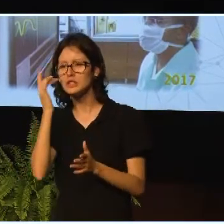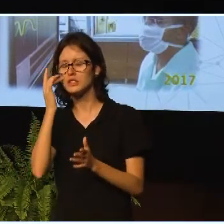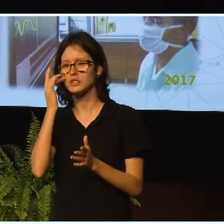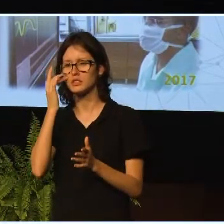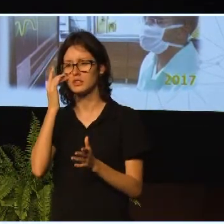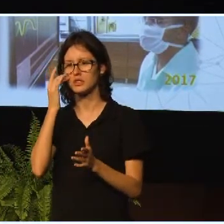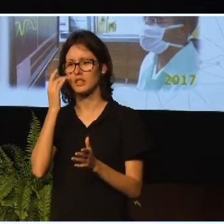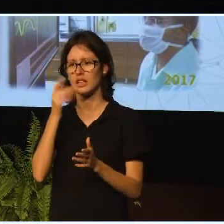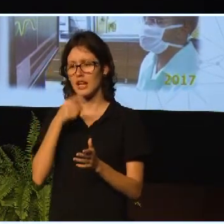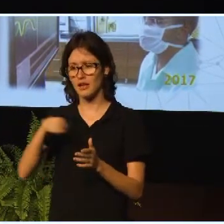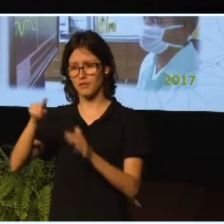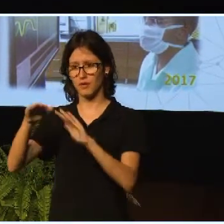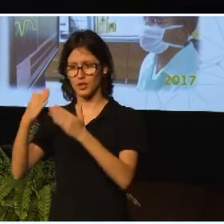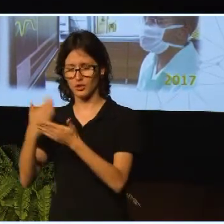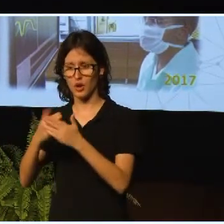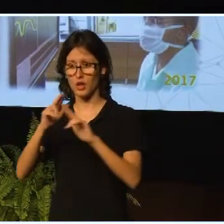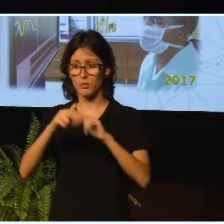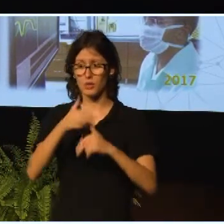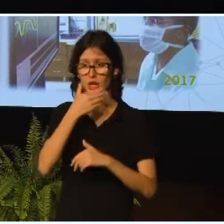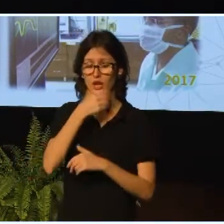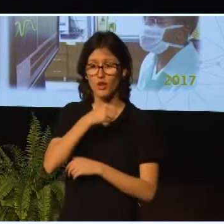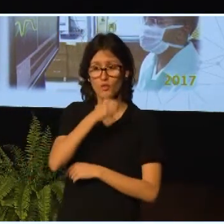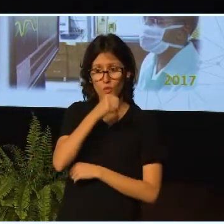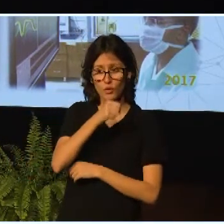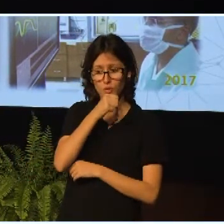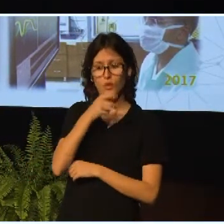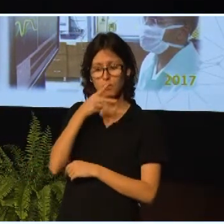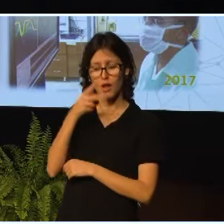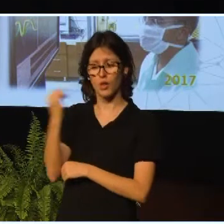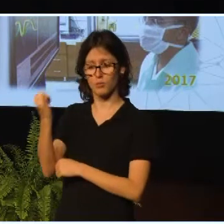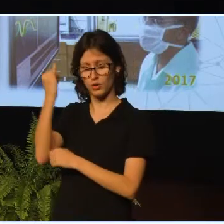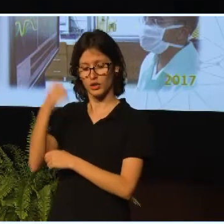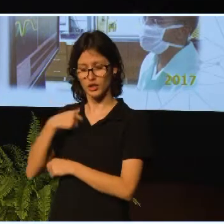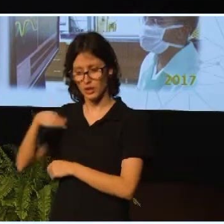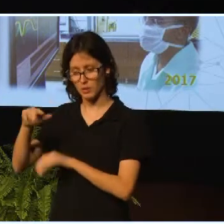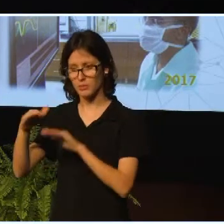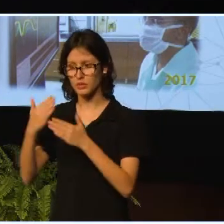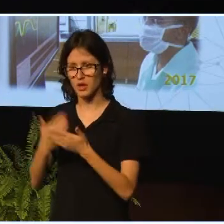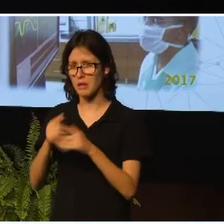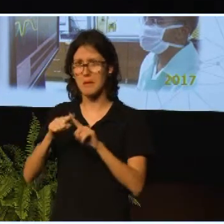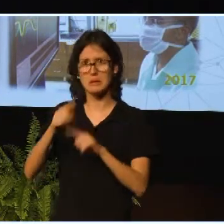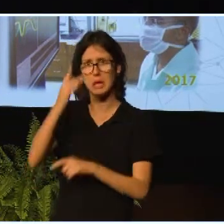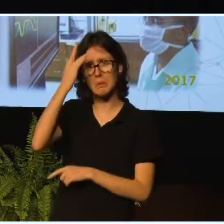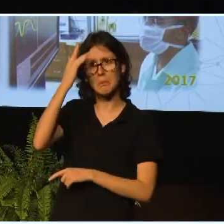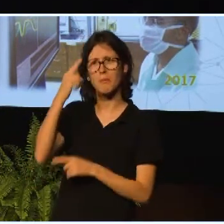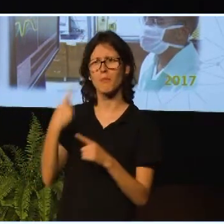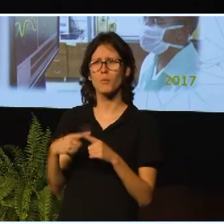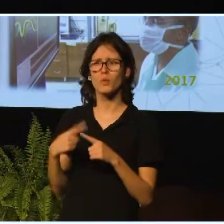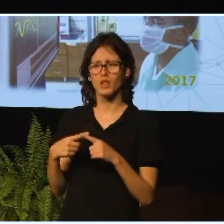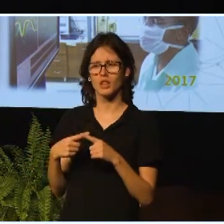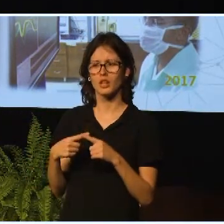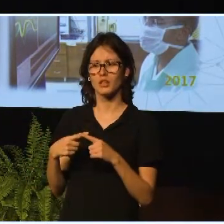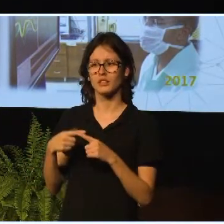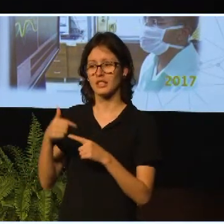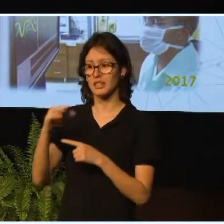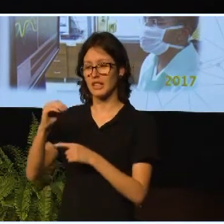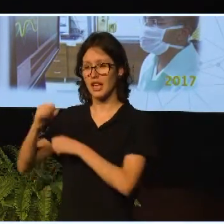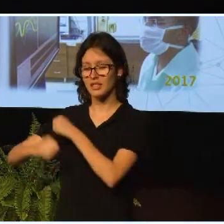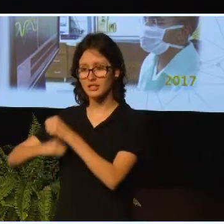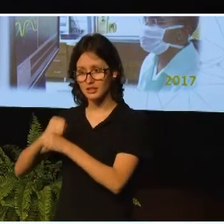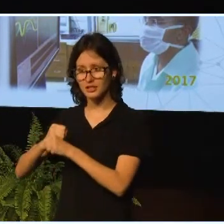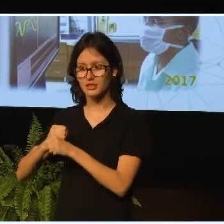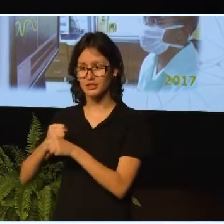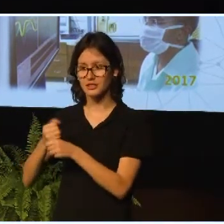fui para a escola porque meu avô falou que era importante eu ir, mas ele não sabia naquela época. 10 anos